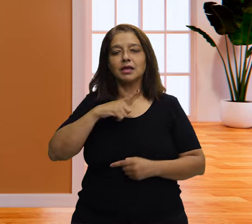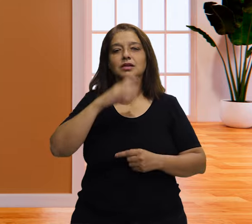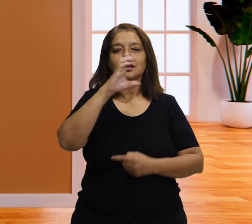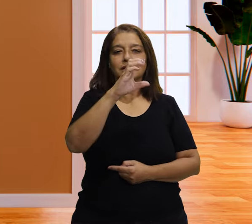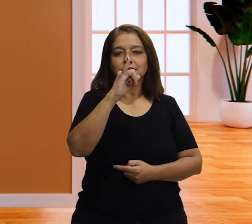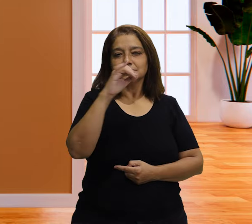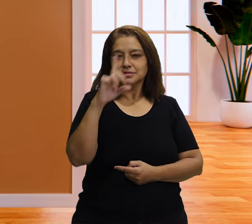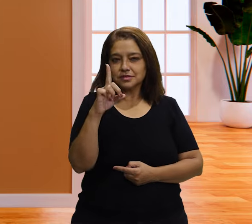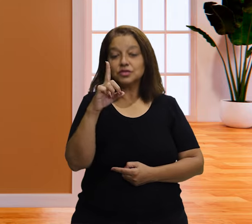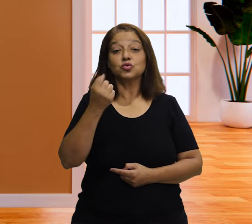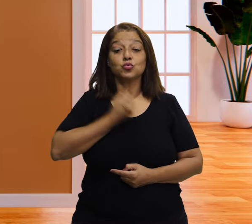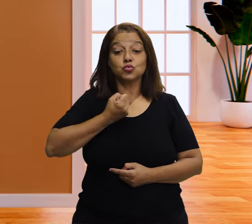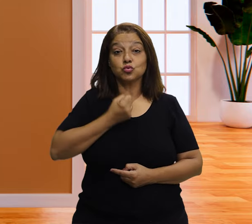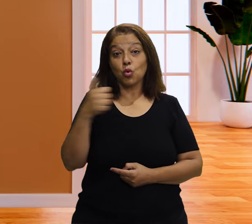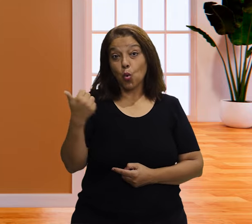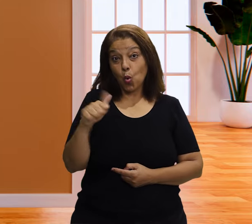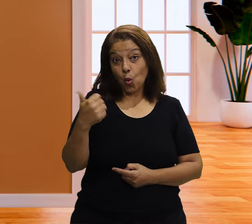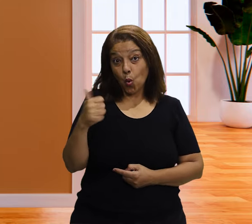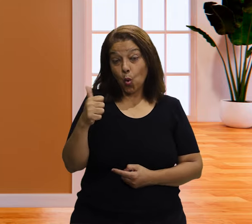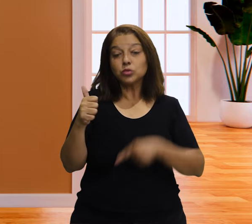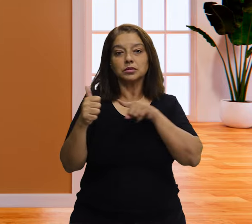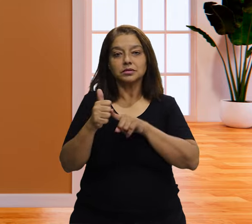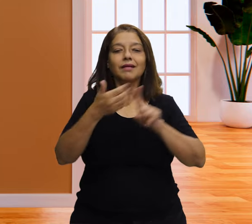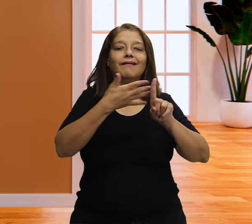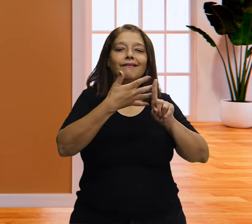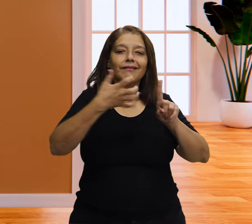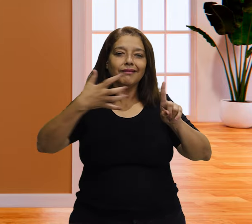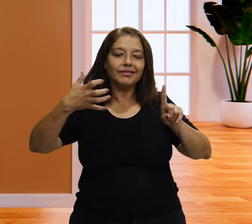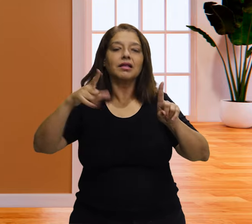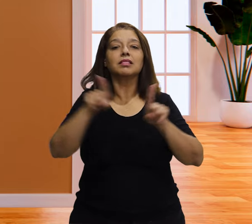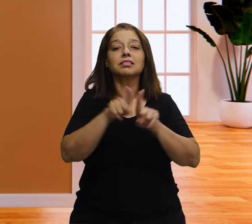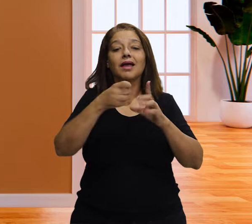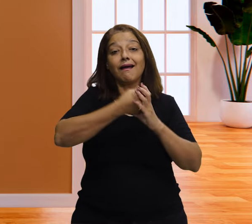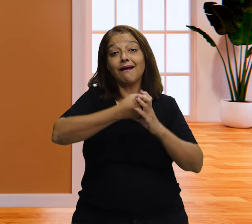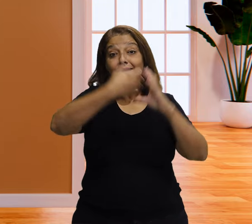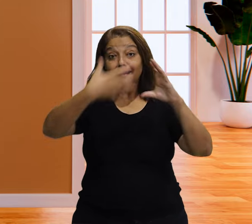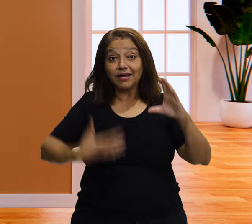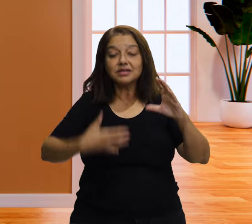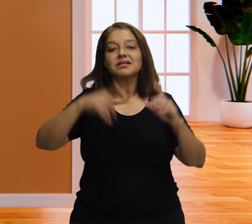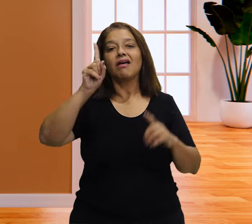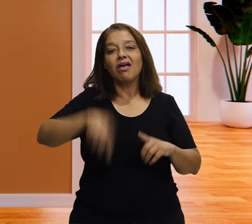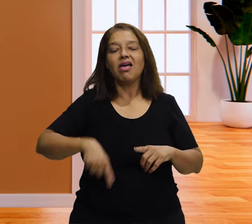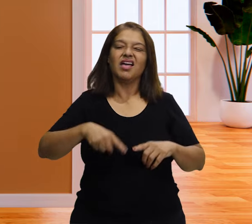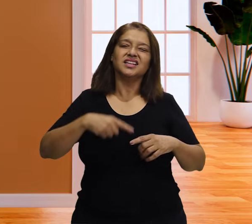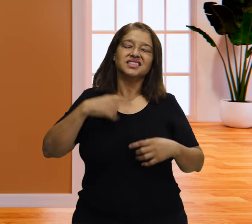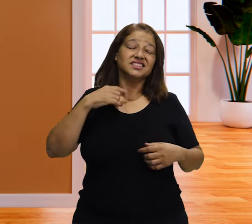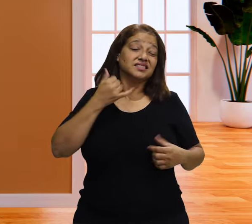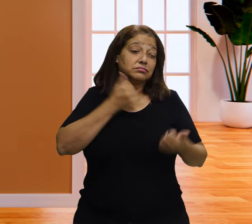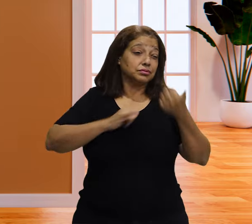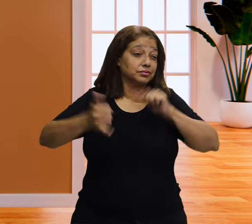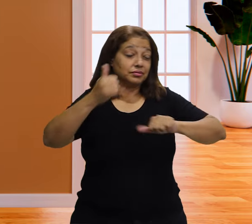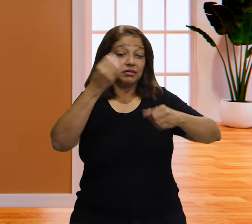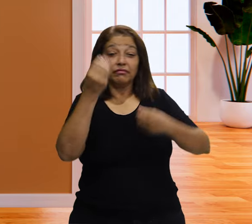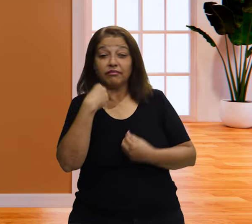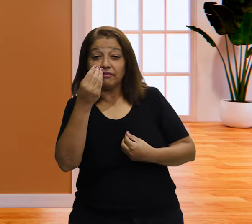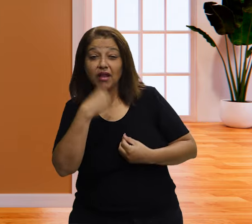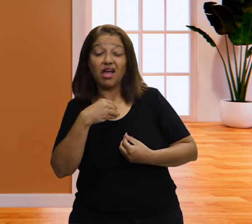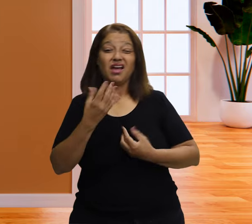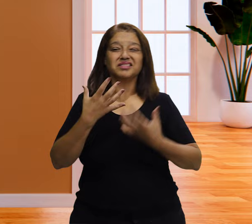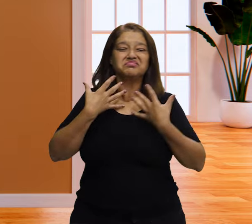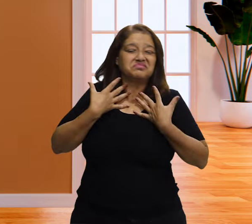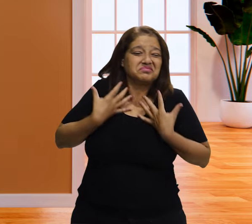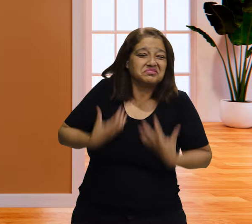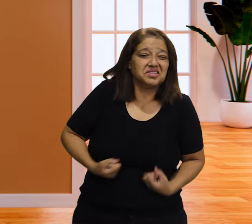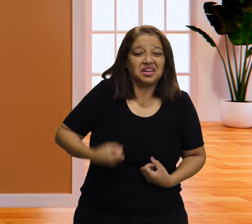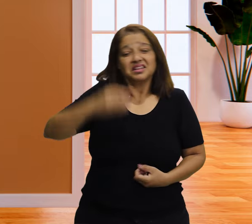como principais características a falta de energia, de entusiasmo e o sentimento de forte esgotamento relacionado ao